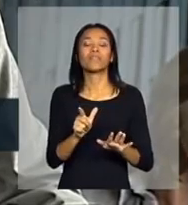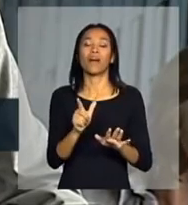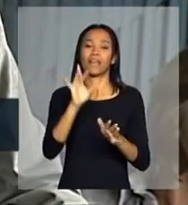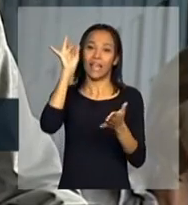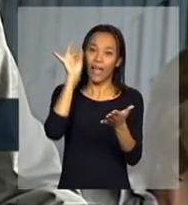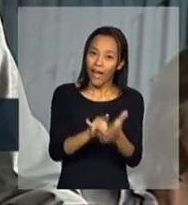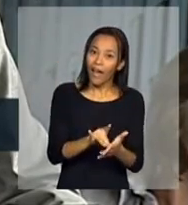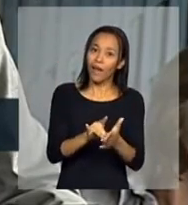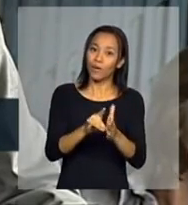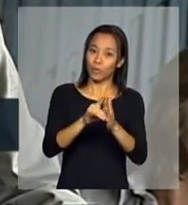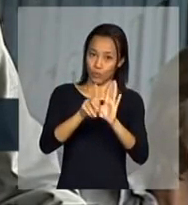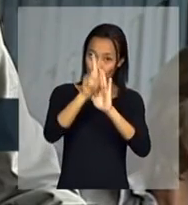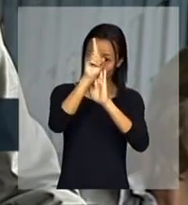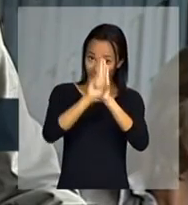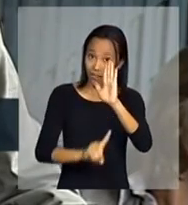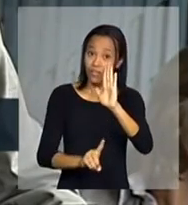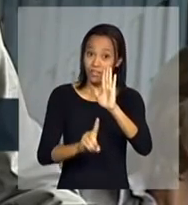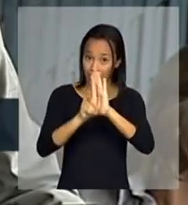não significa que, muitas vezes,